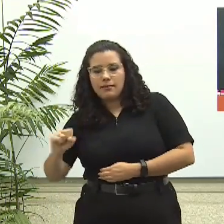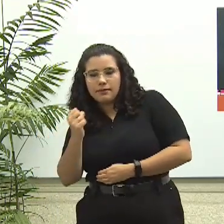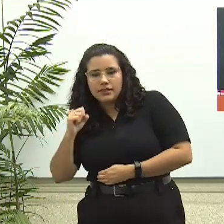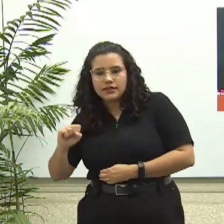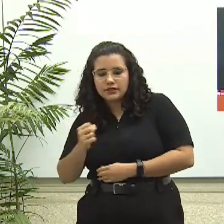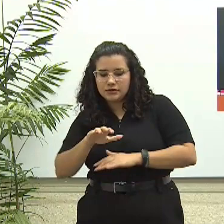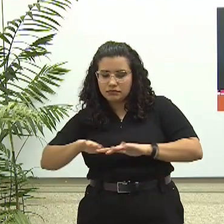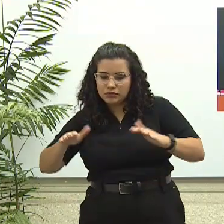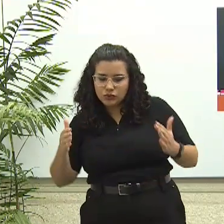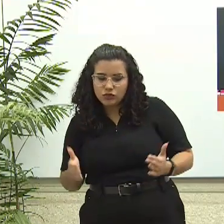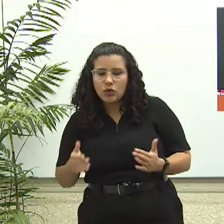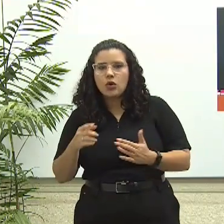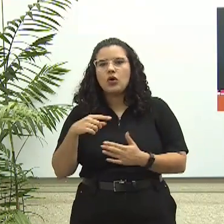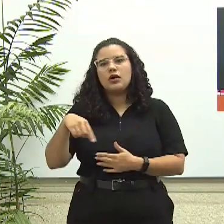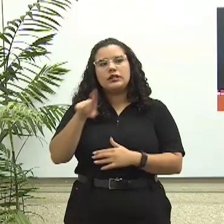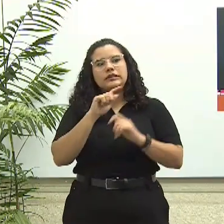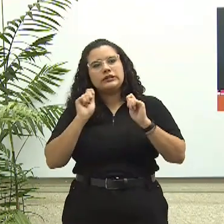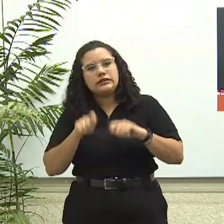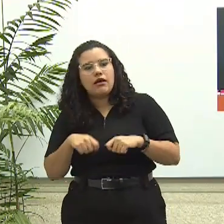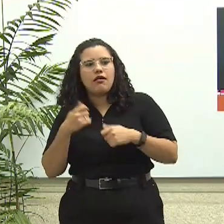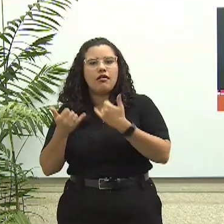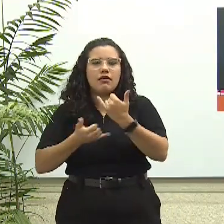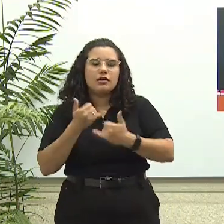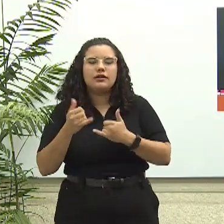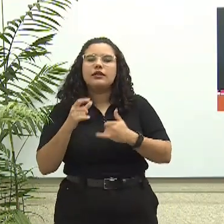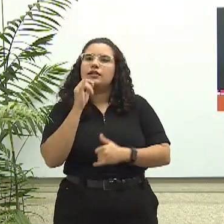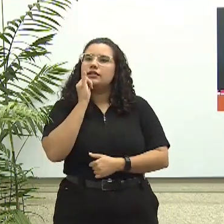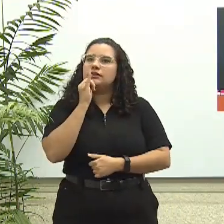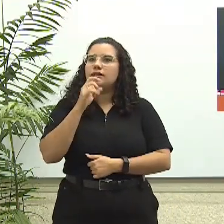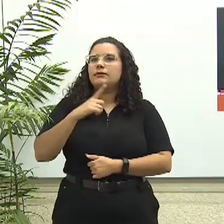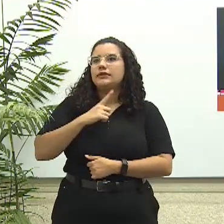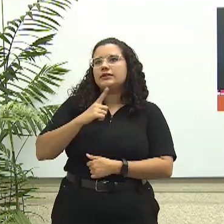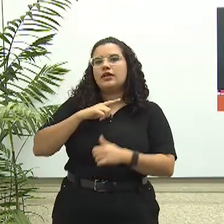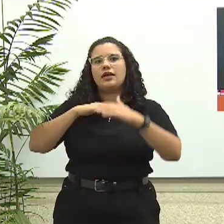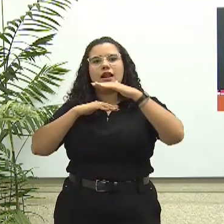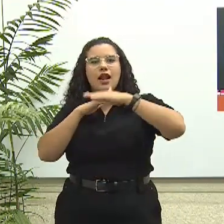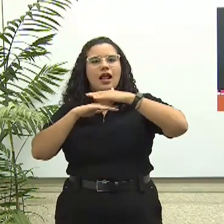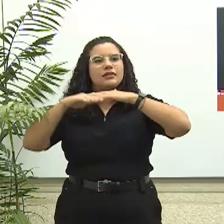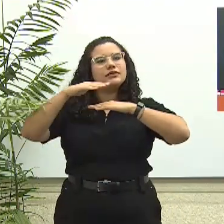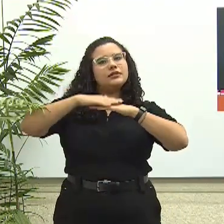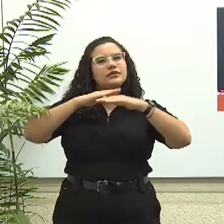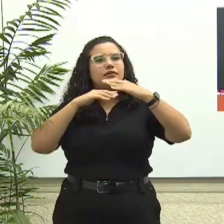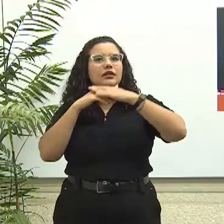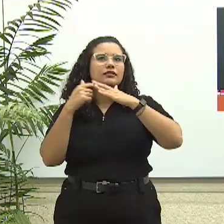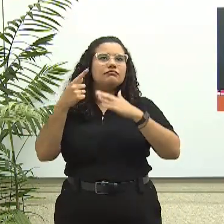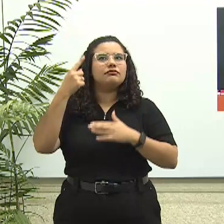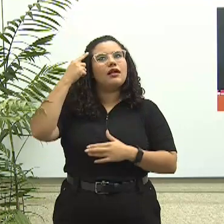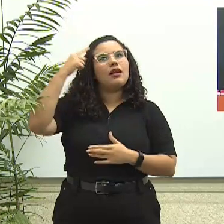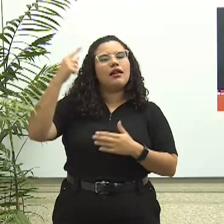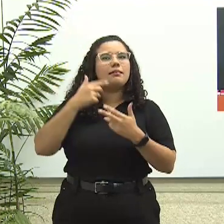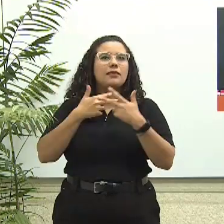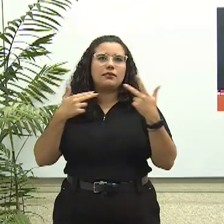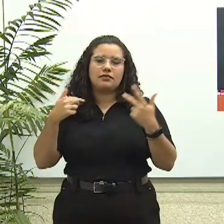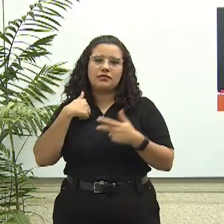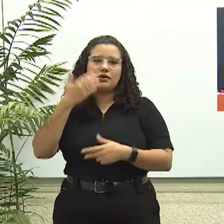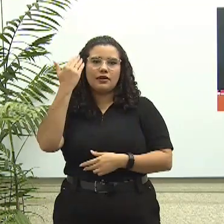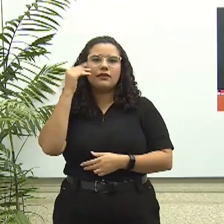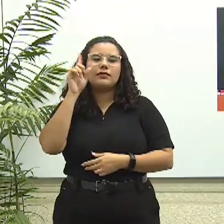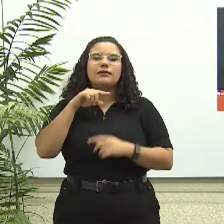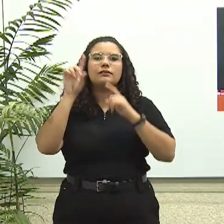E você tem lasanha só para vocês lembrarem uma coisa assim eh eu era diretor de